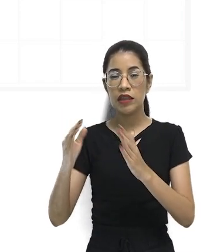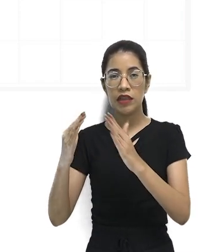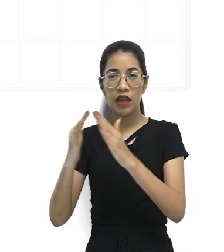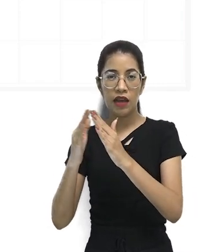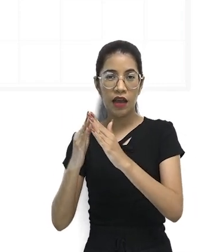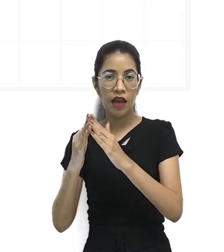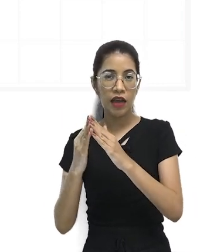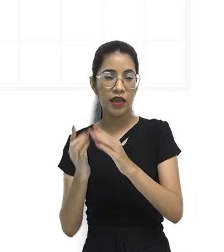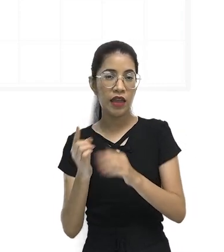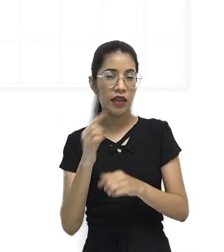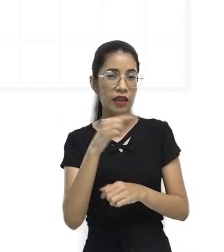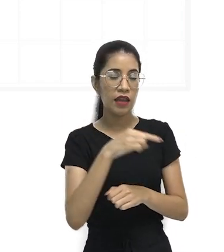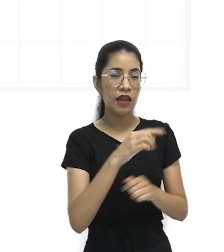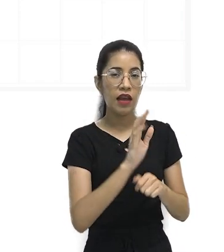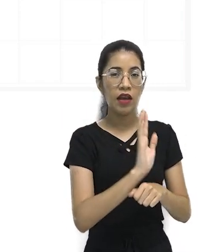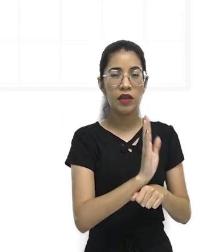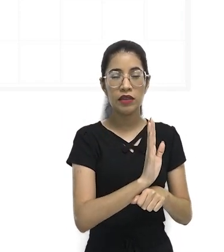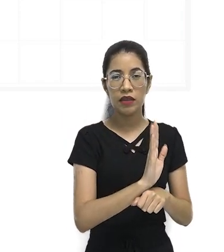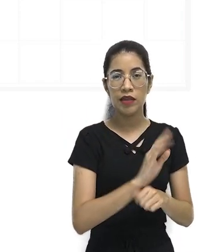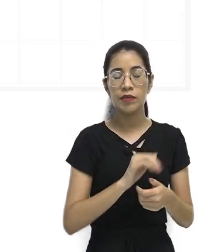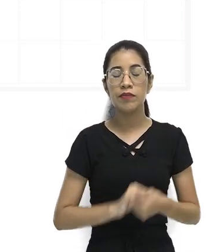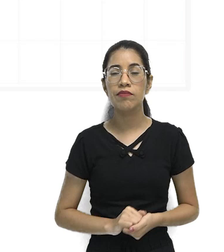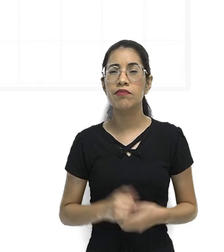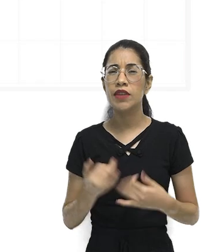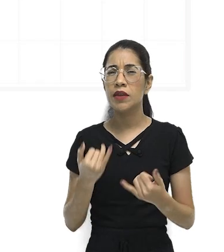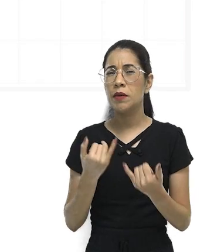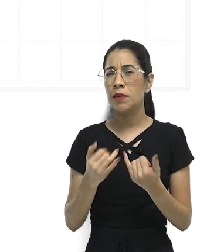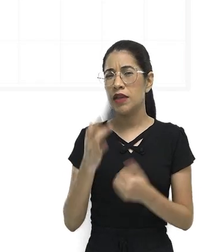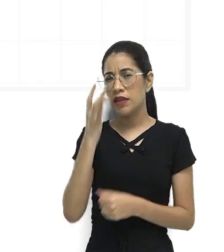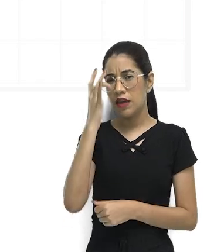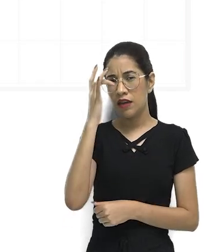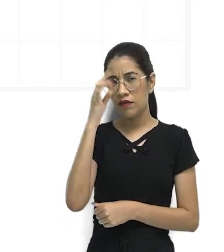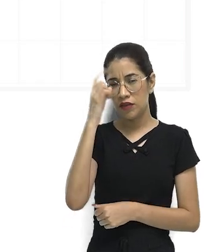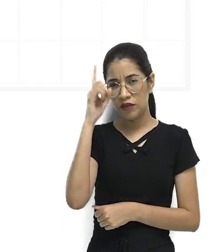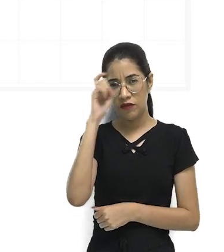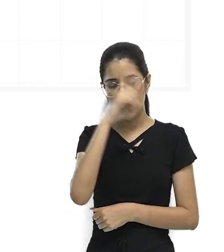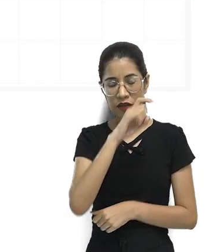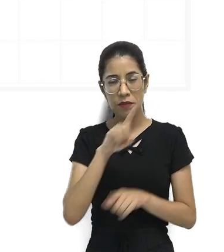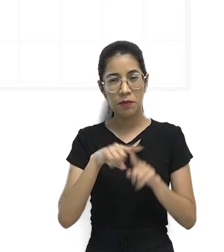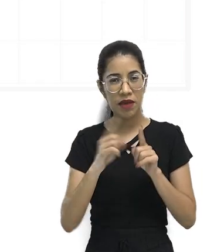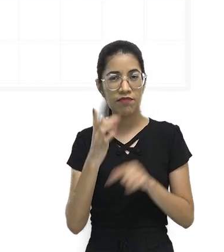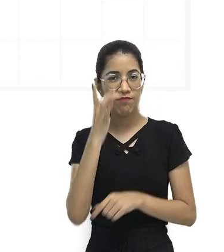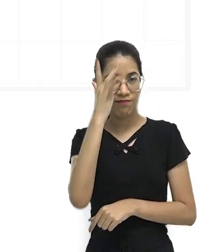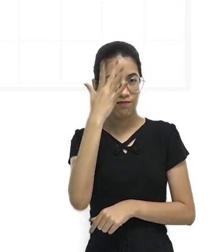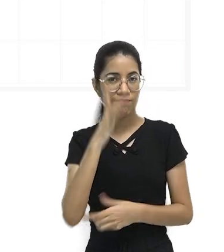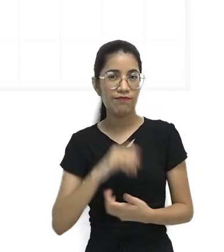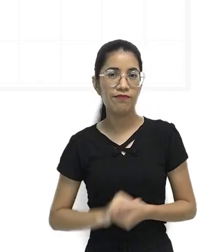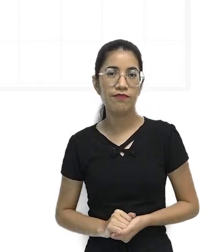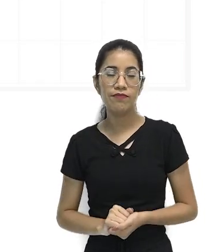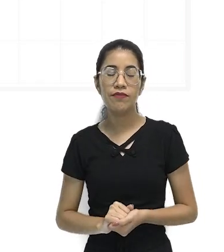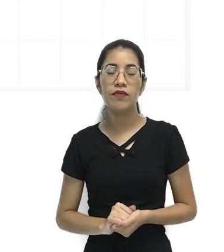e a casa deles? Parece difícil, né, pessoal? Mas não, é bem tranquilo, veja.